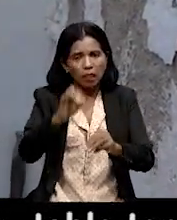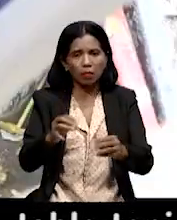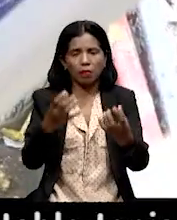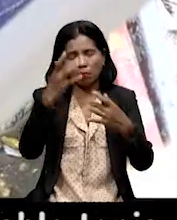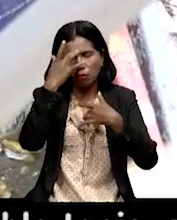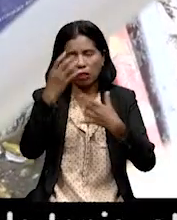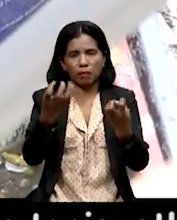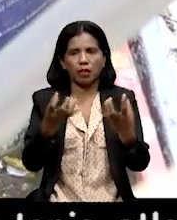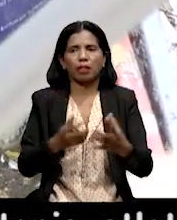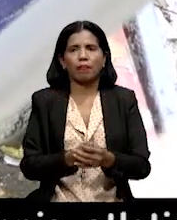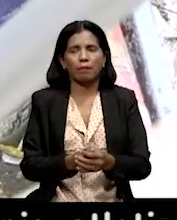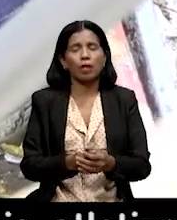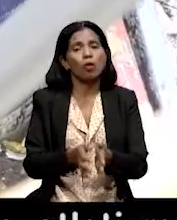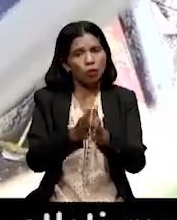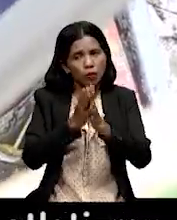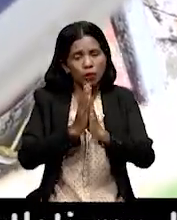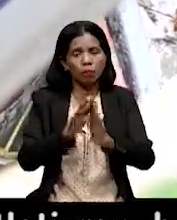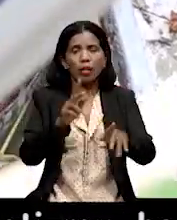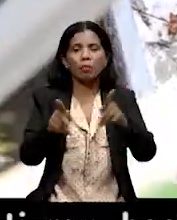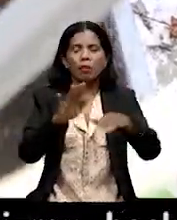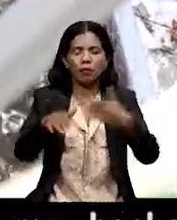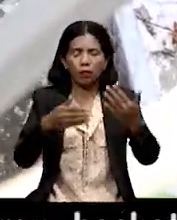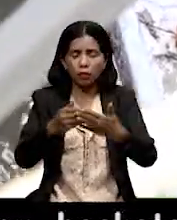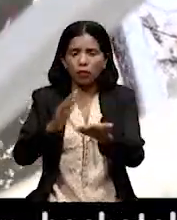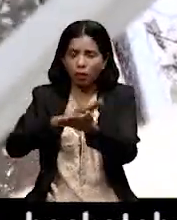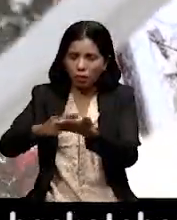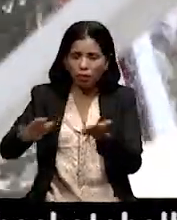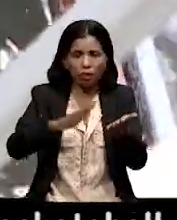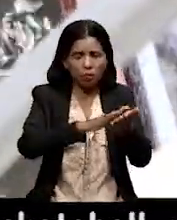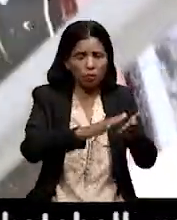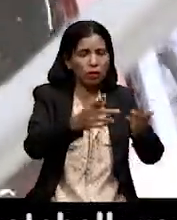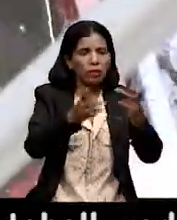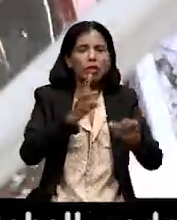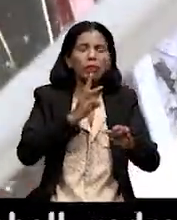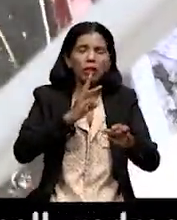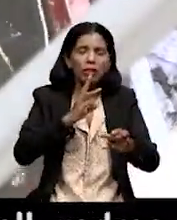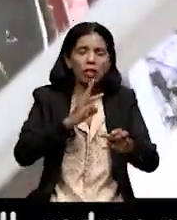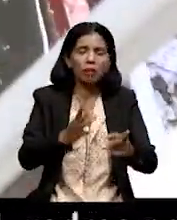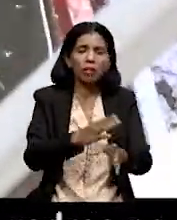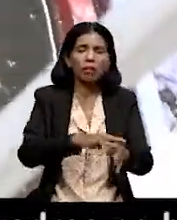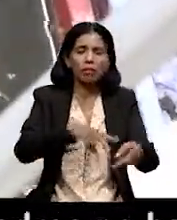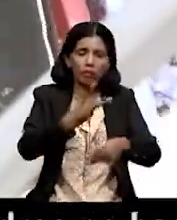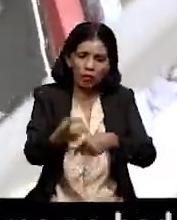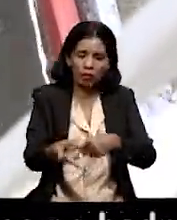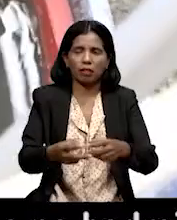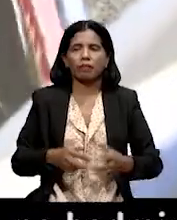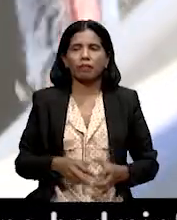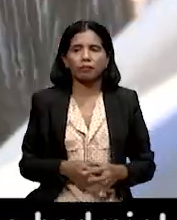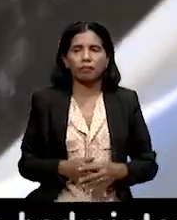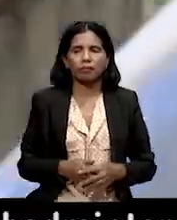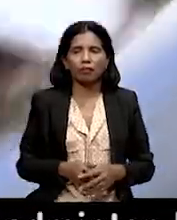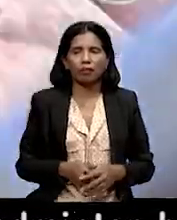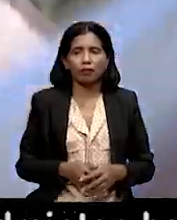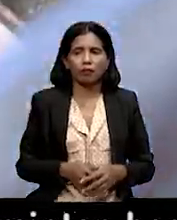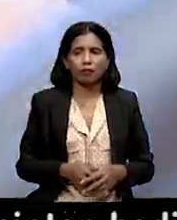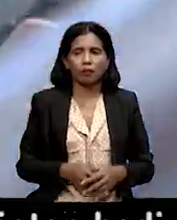sira, atu halo limpeza e ida ida que nihela fatin, no equipa sira, bel halo fomigação. Há uma observação, bele